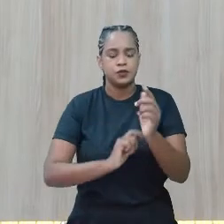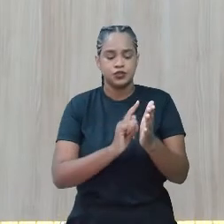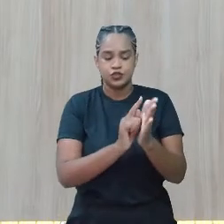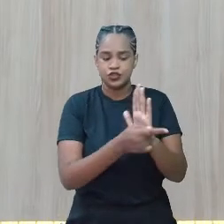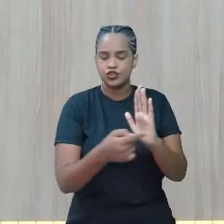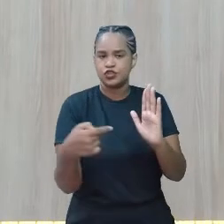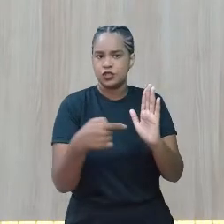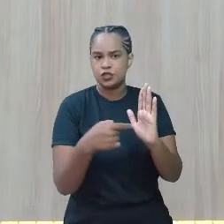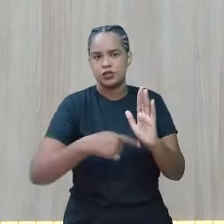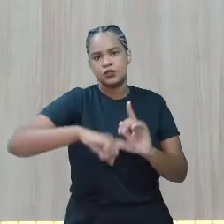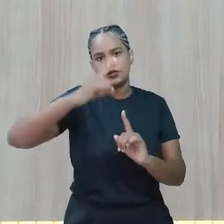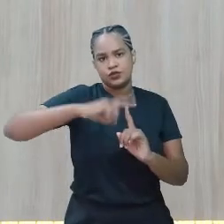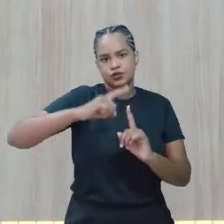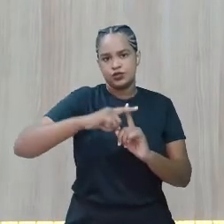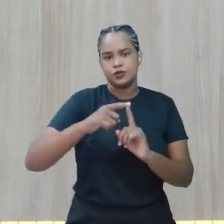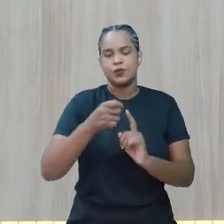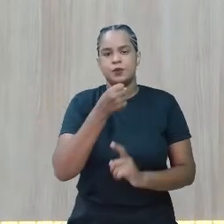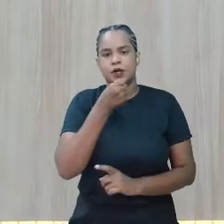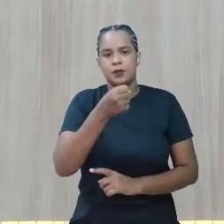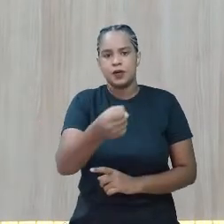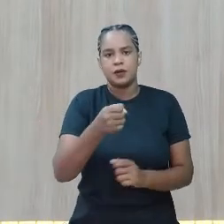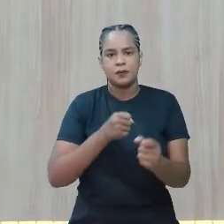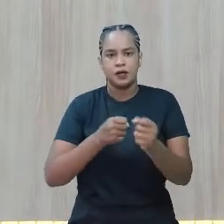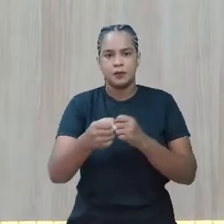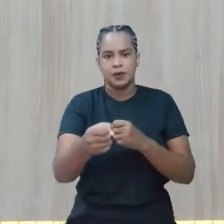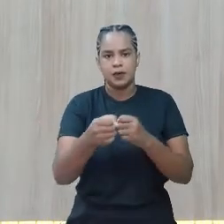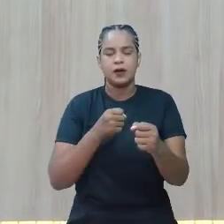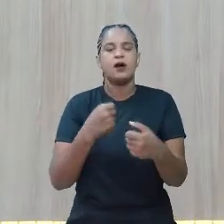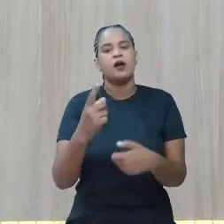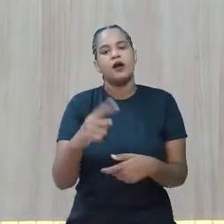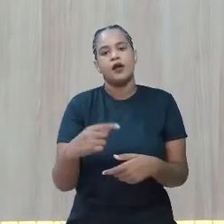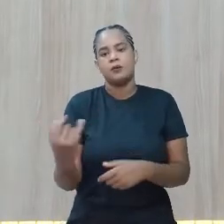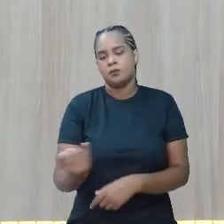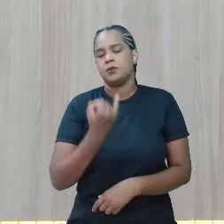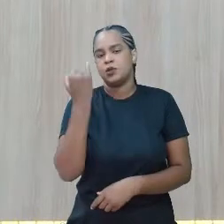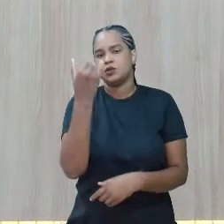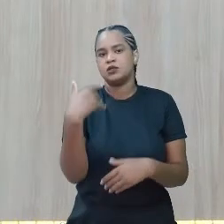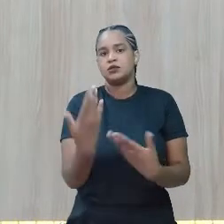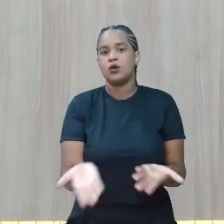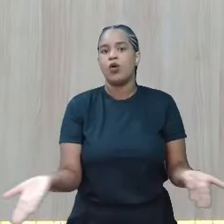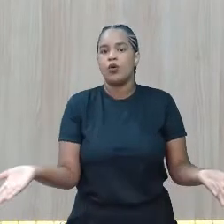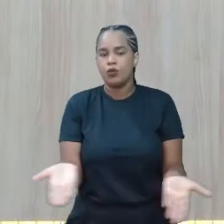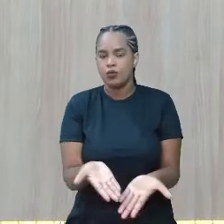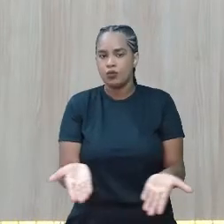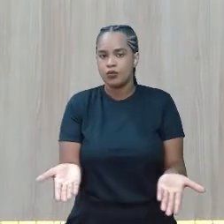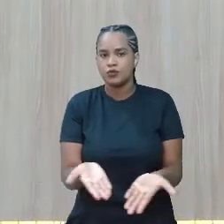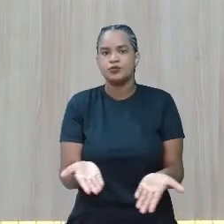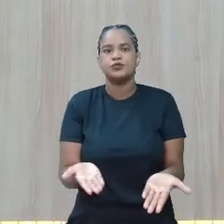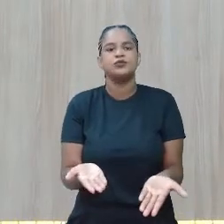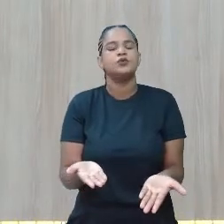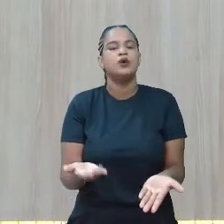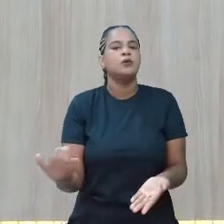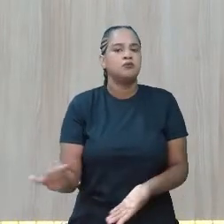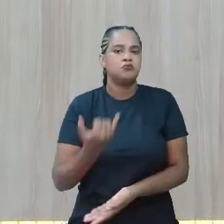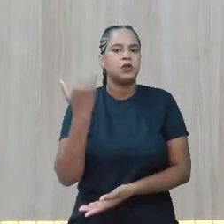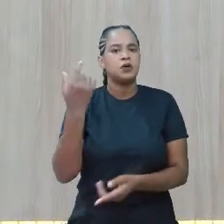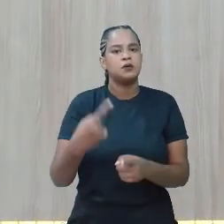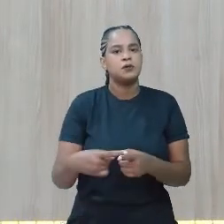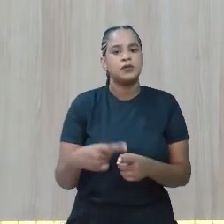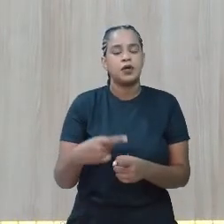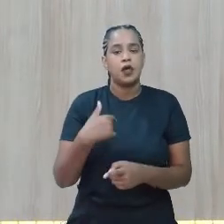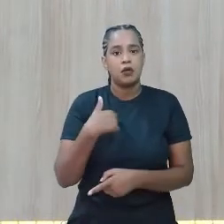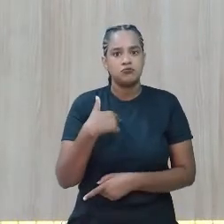importante. Eu estou aqui tendo o privilégio, né, neste dia, porque cada dia é único, e aí eu